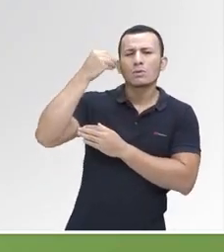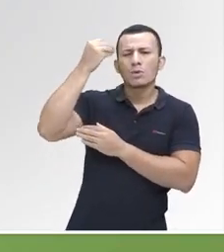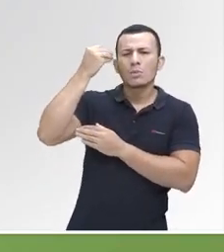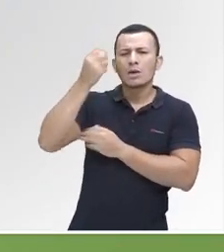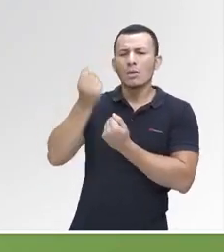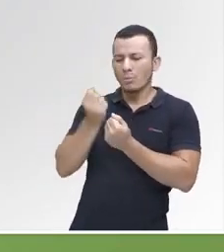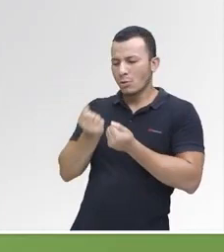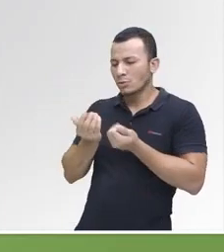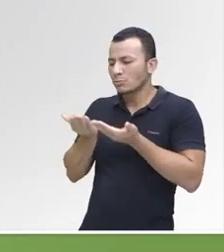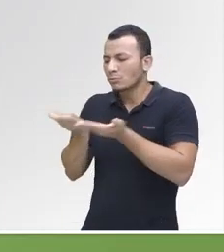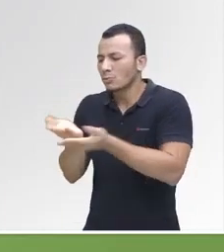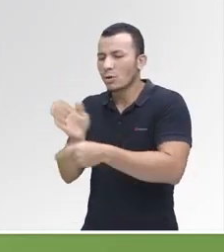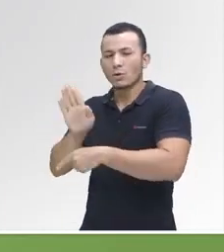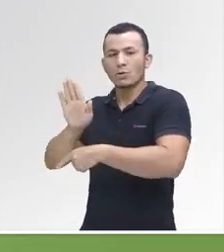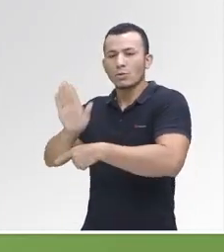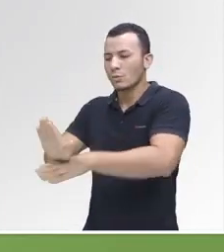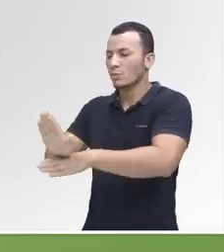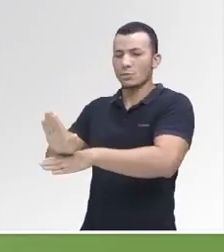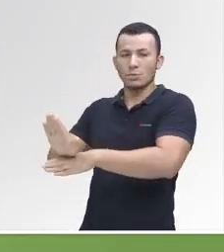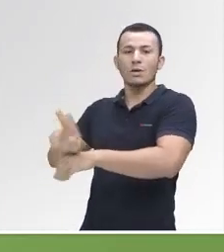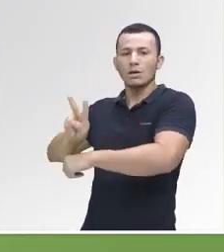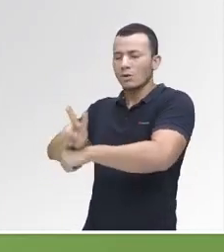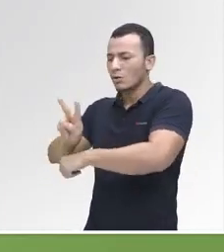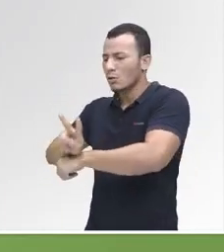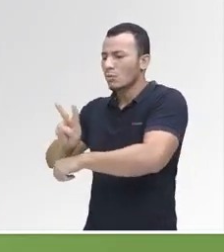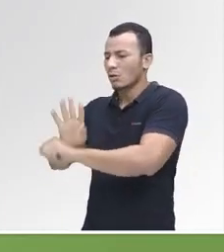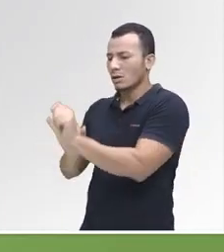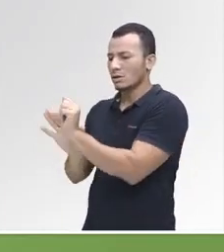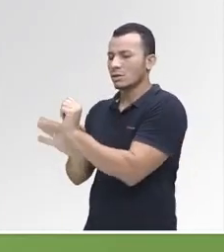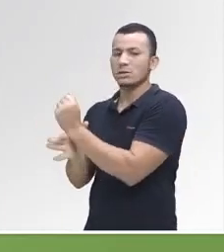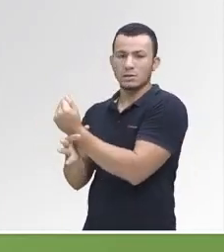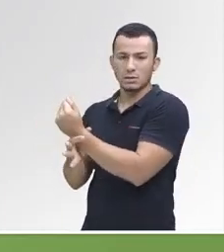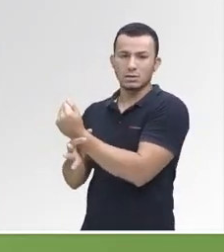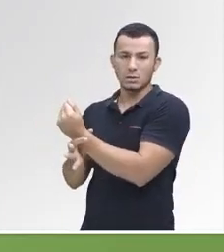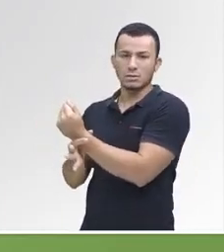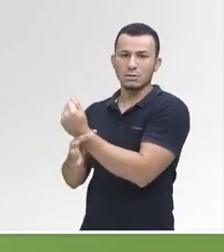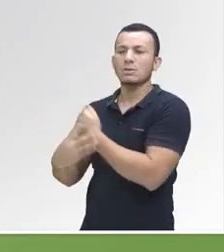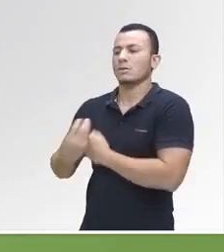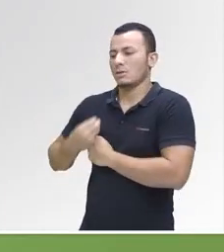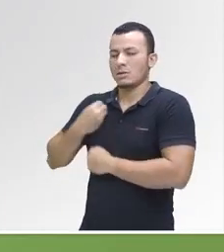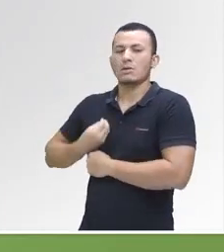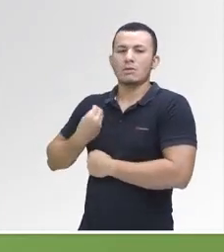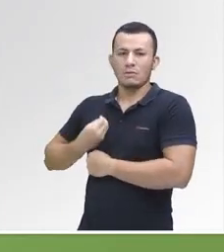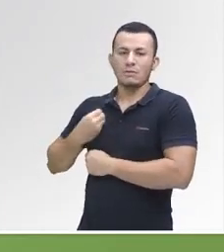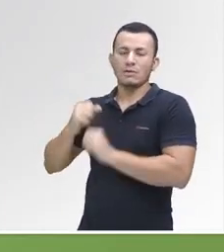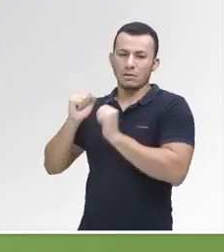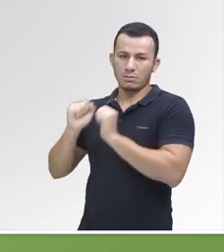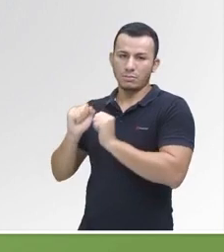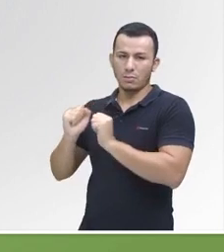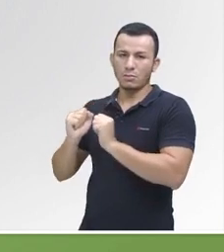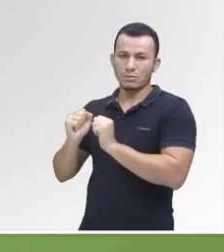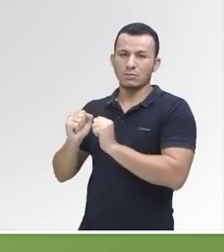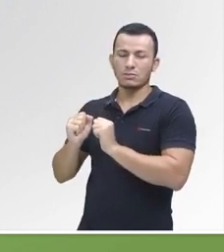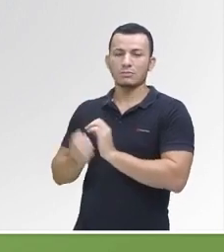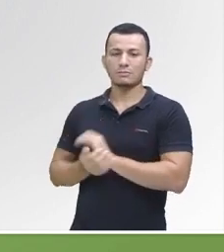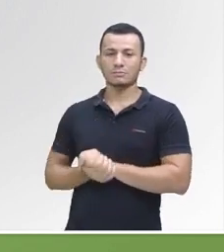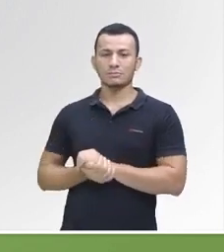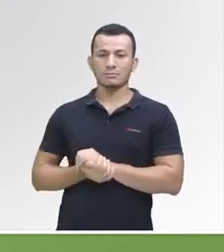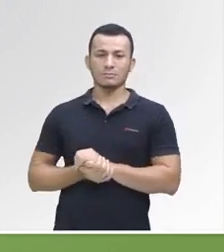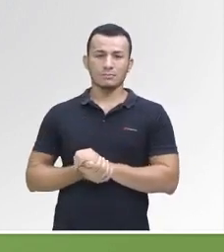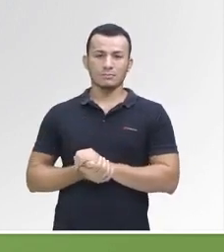né, essa vítima ela pode sofrer menos danos do que